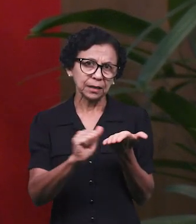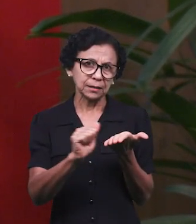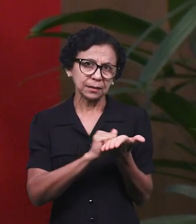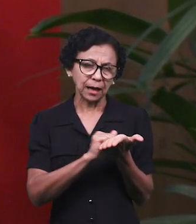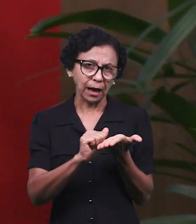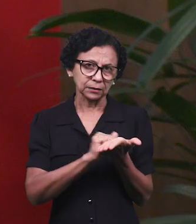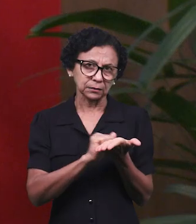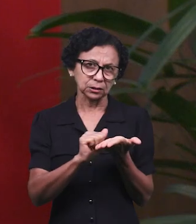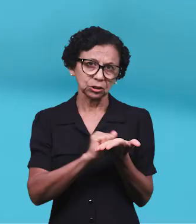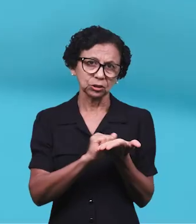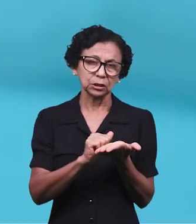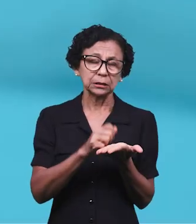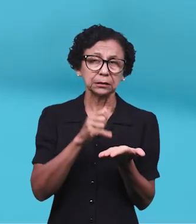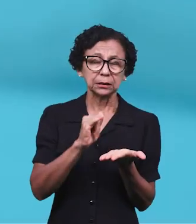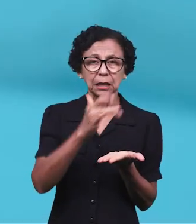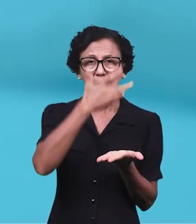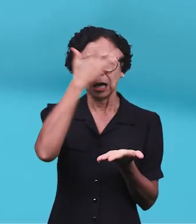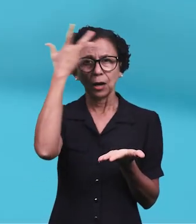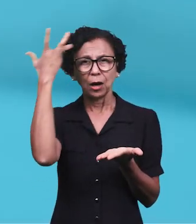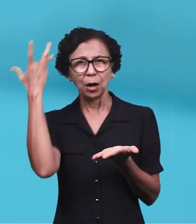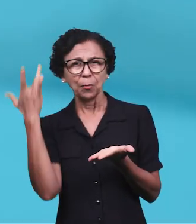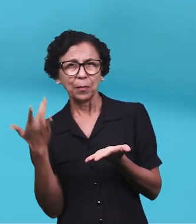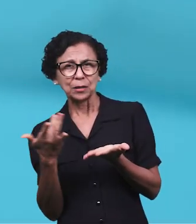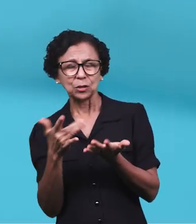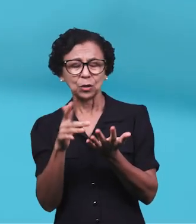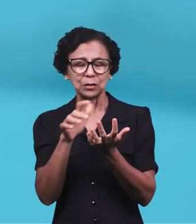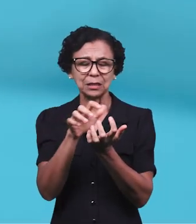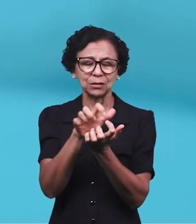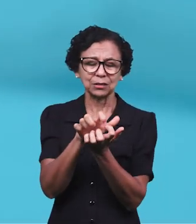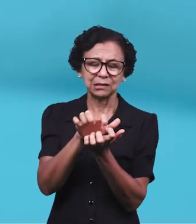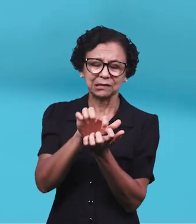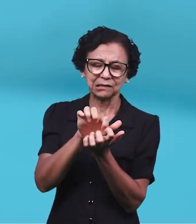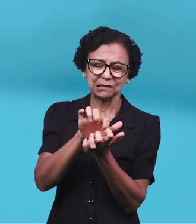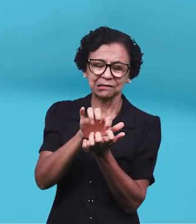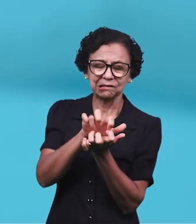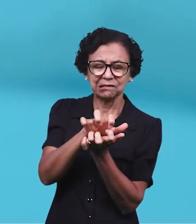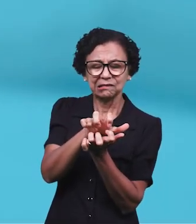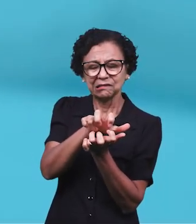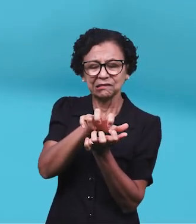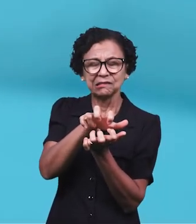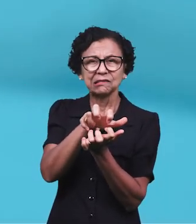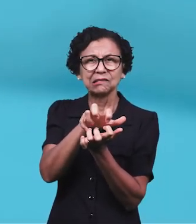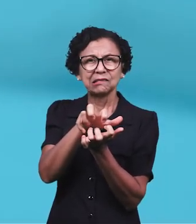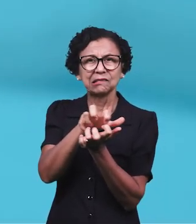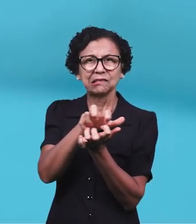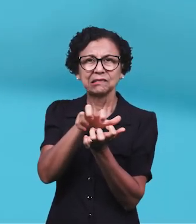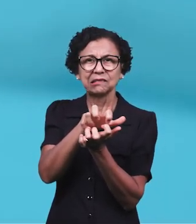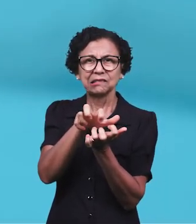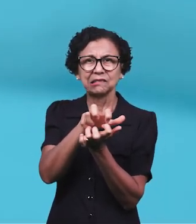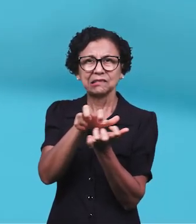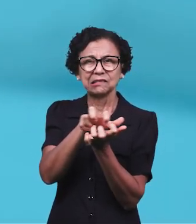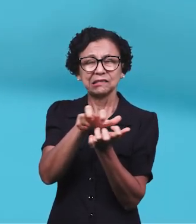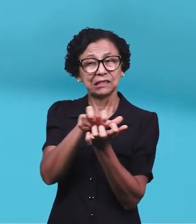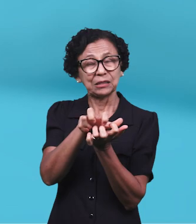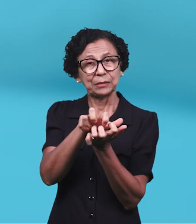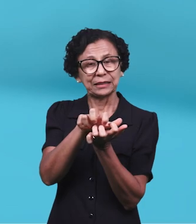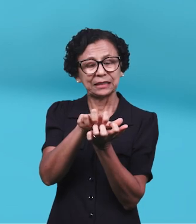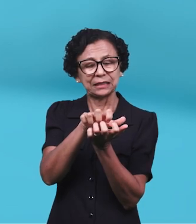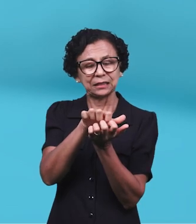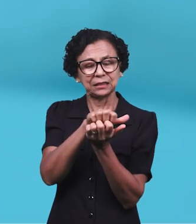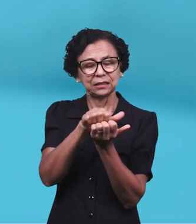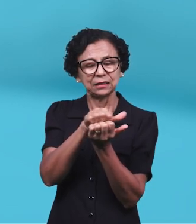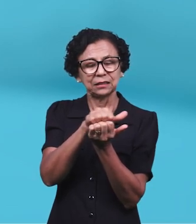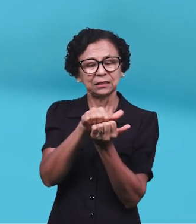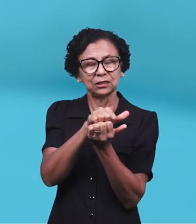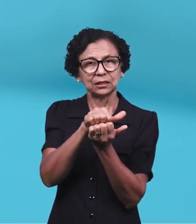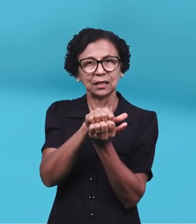casos, quando se tem pacientes que têm os dentes muito desalinhados, se é o seu caso, você está assistindo a gente, pode ser que